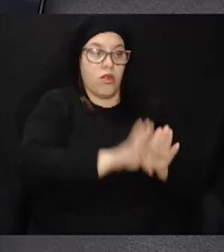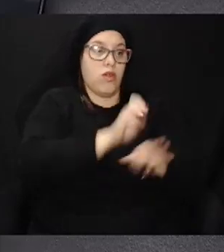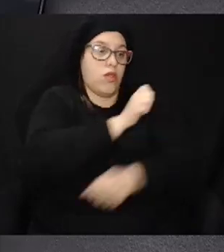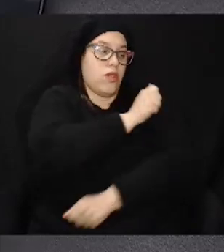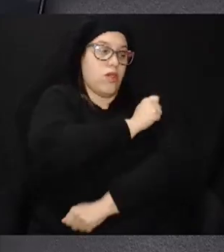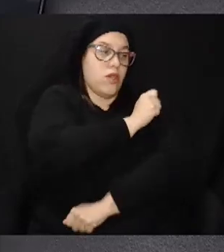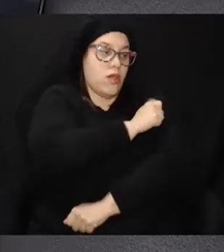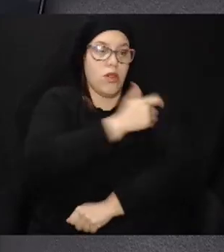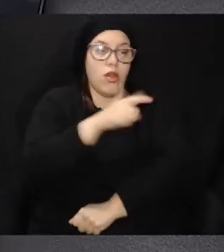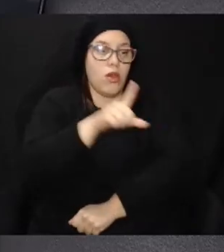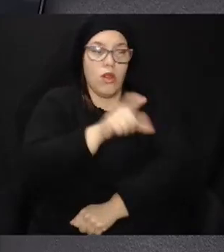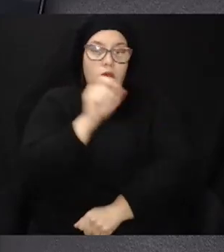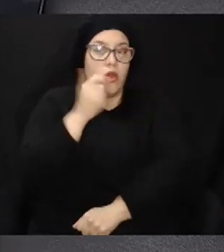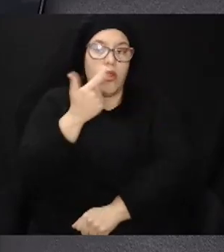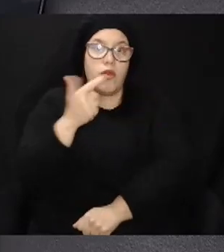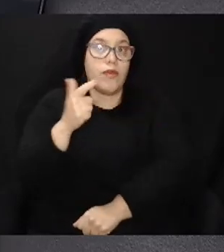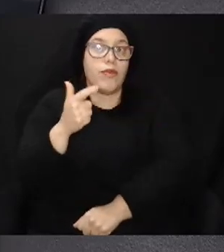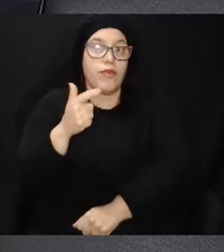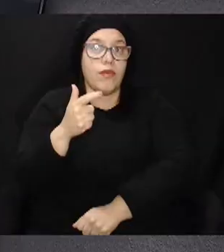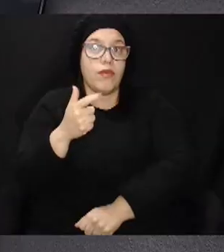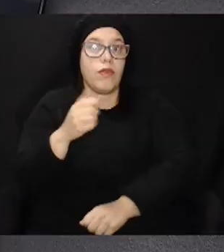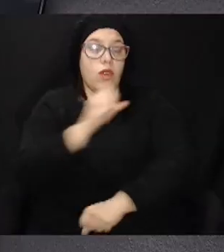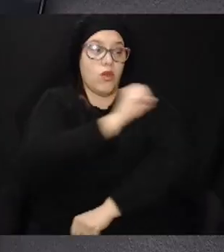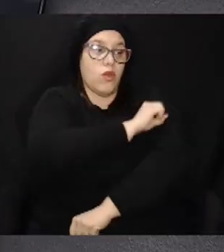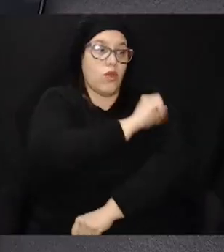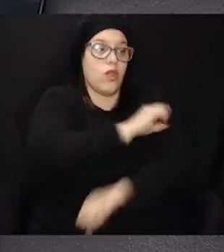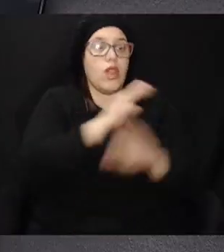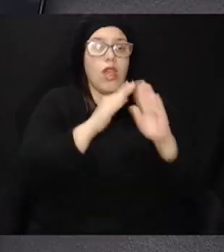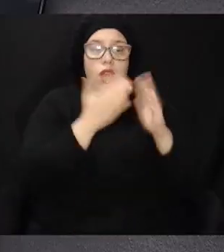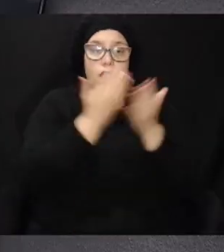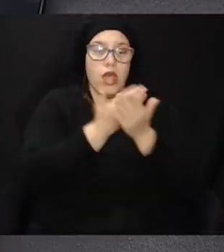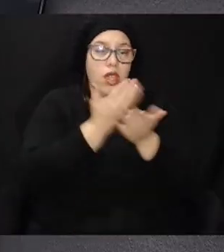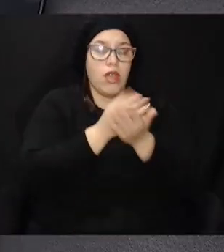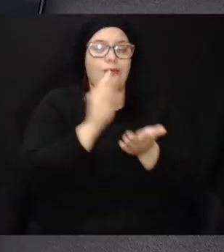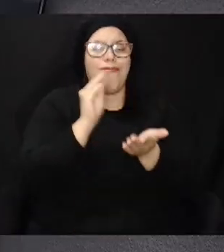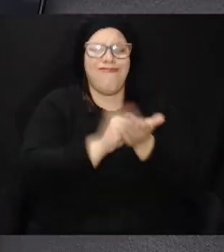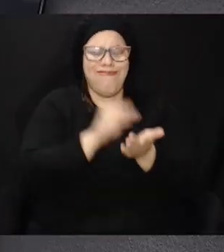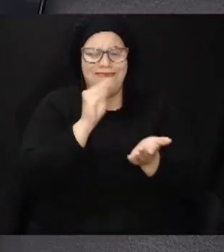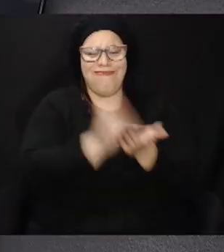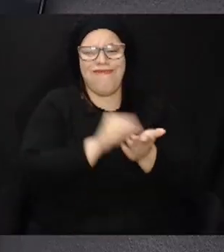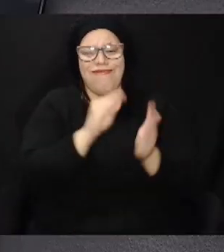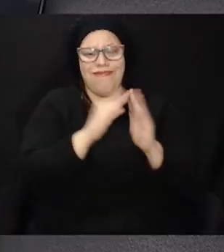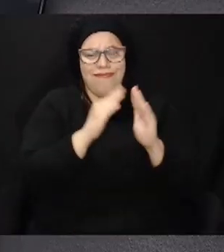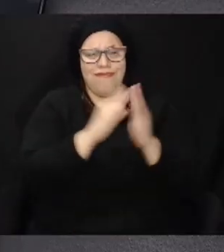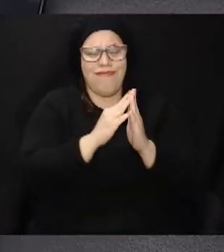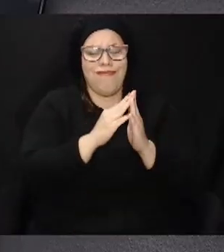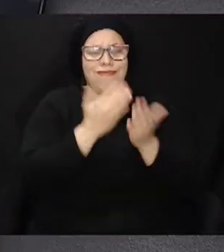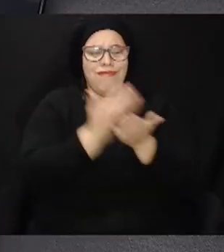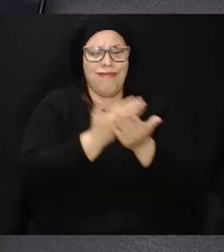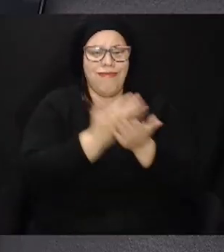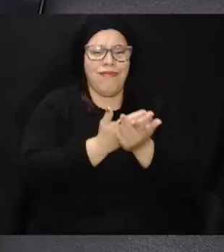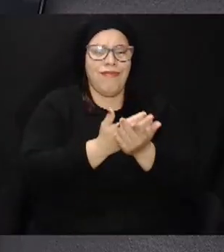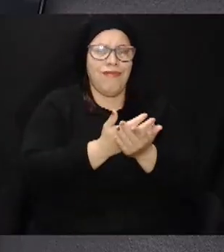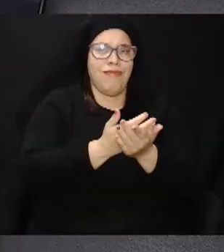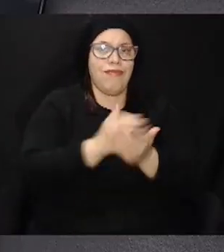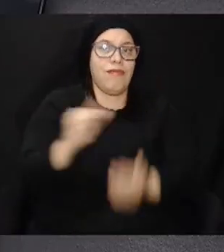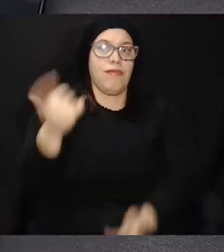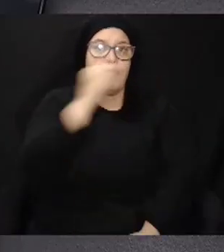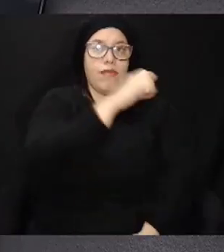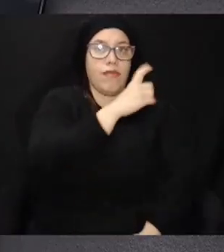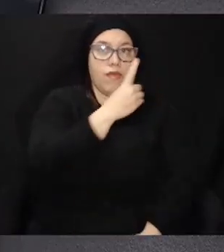opção, não tem creche. Ou seja, o déficit de creche da região do entorno do aeroporto de Viracopos são quase 1.500